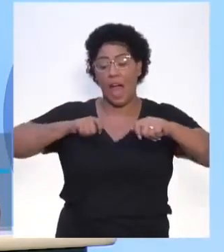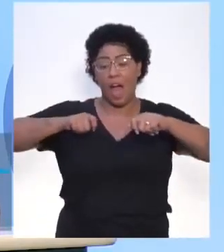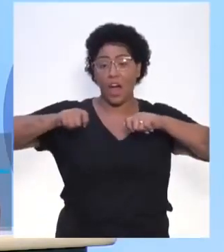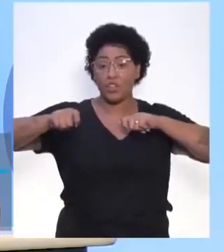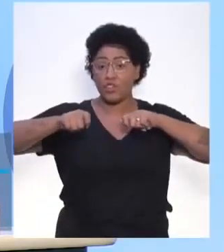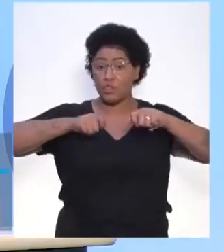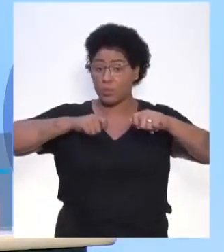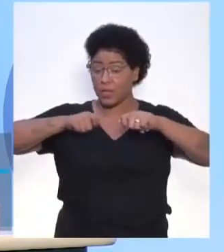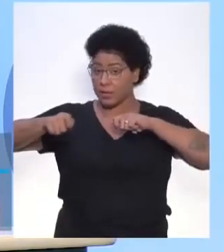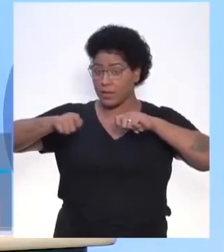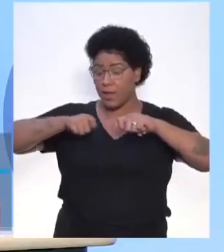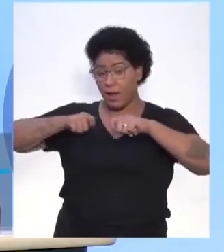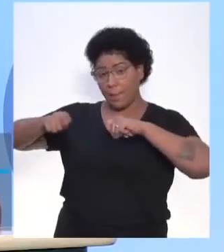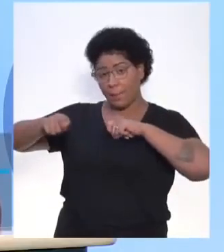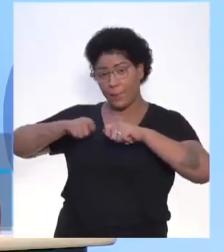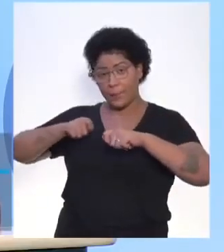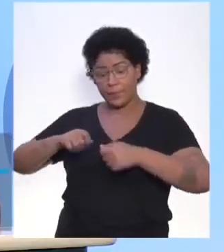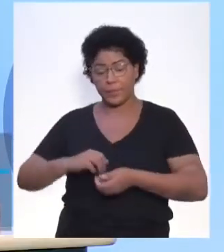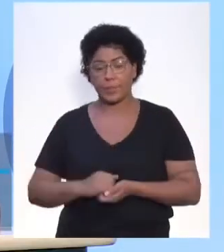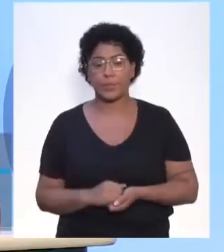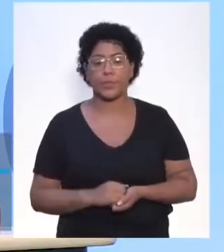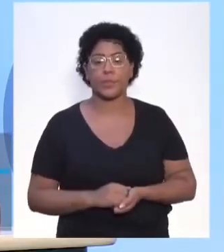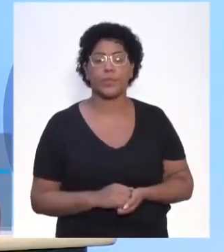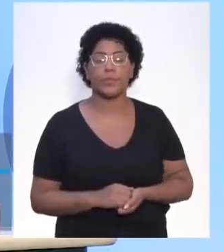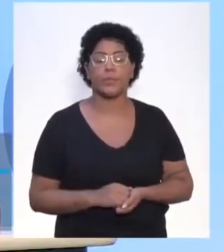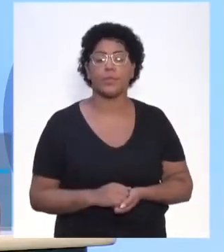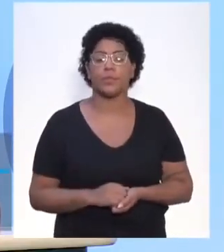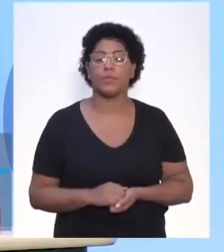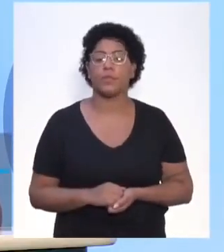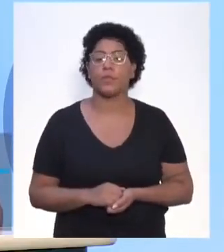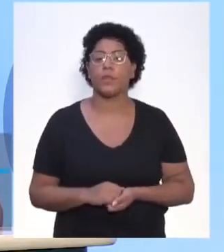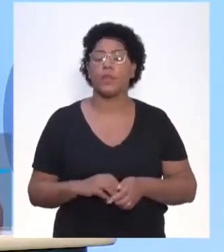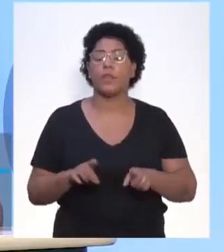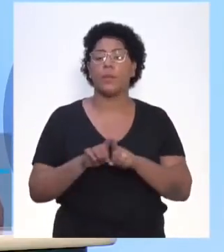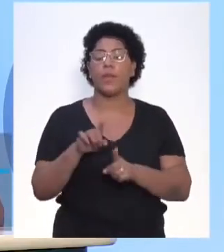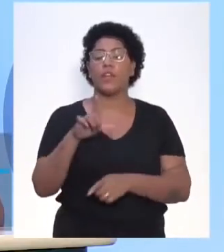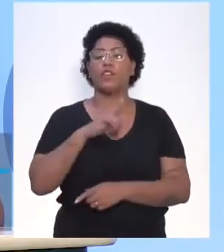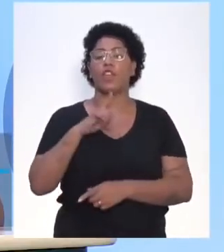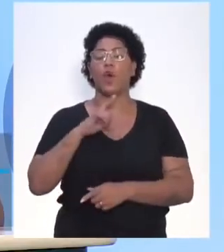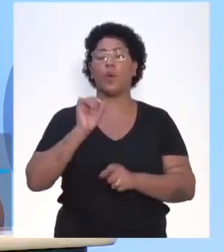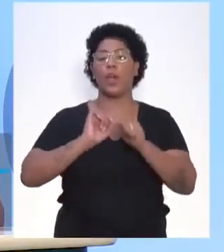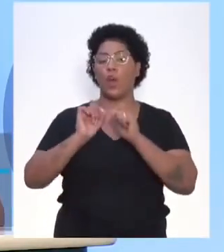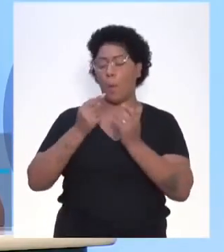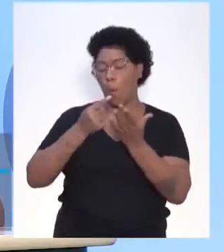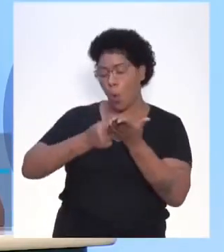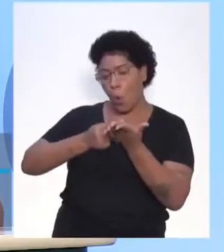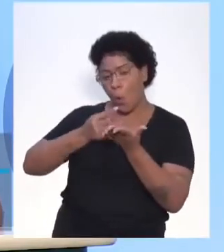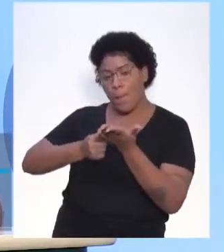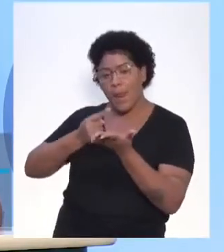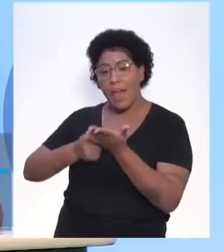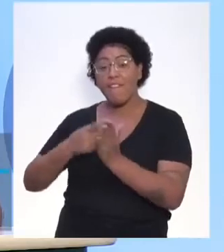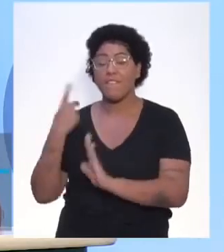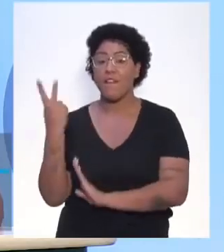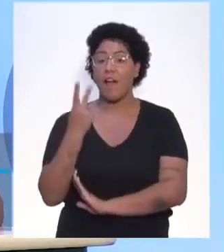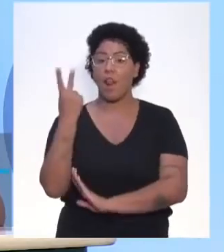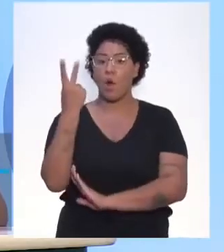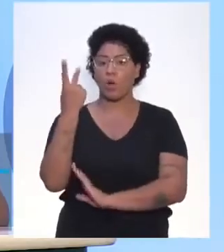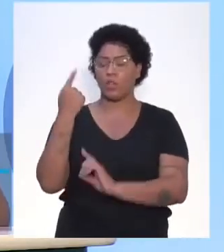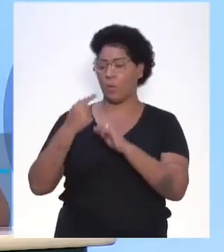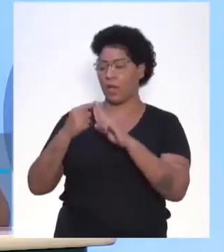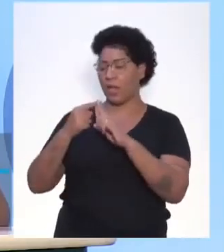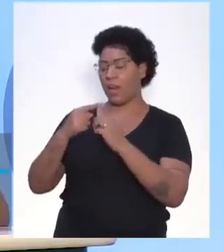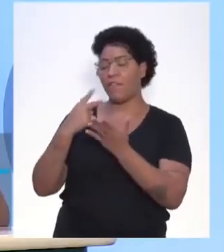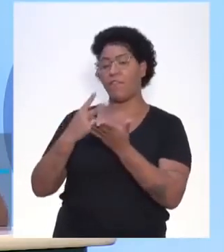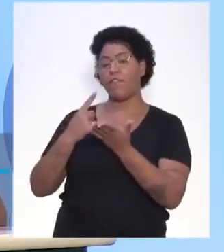a concorrência. E muitas vezes nesses cartéis até existia a combinação de preços, né? Um não vender por um preço